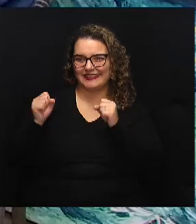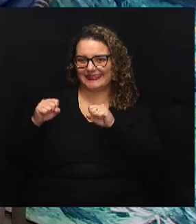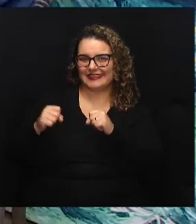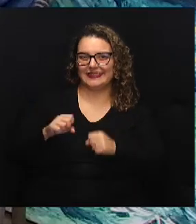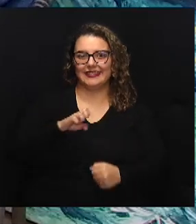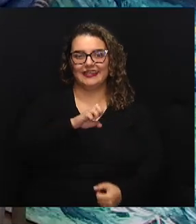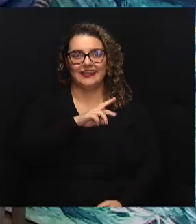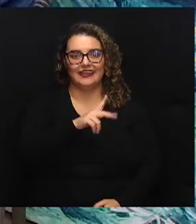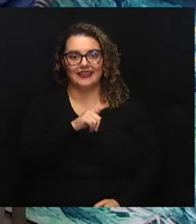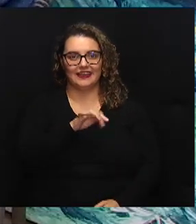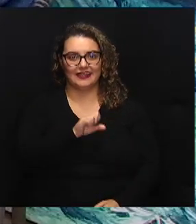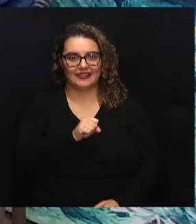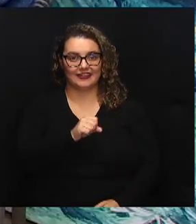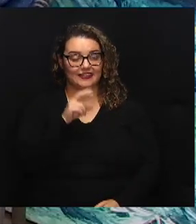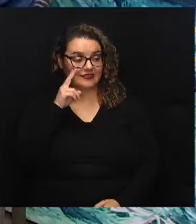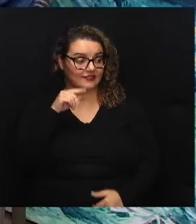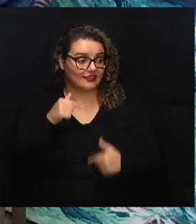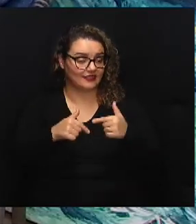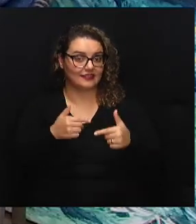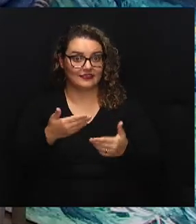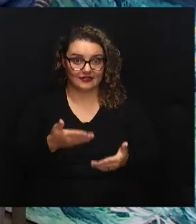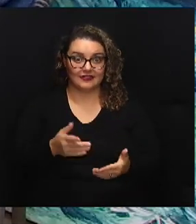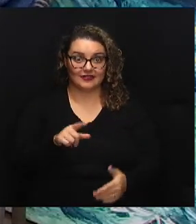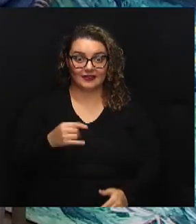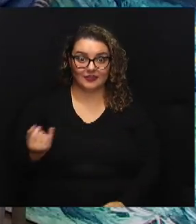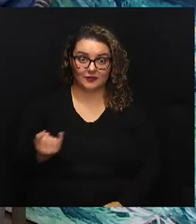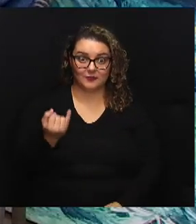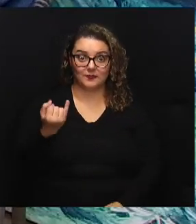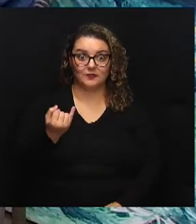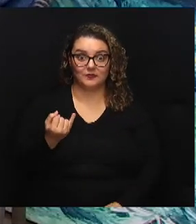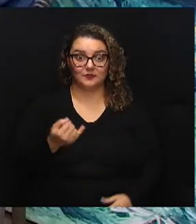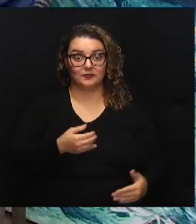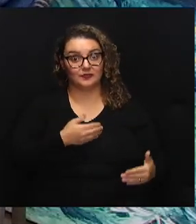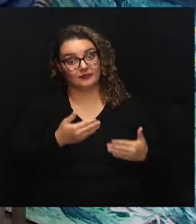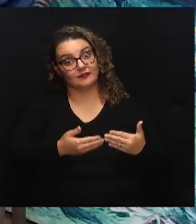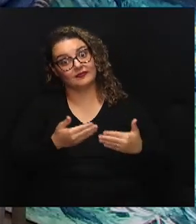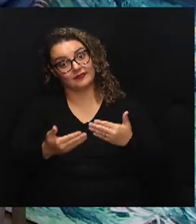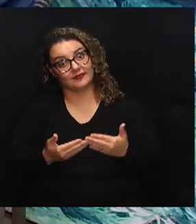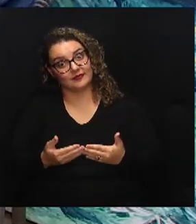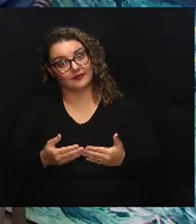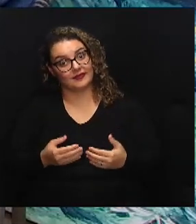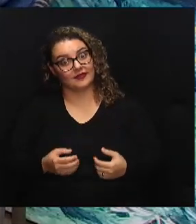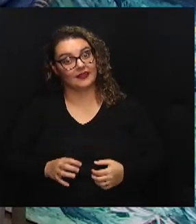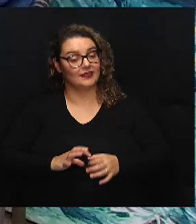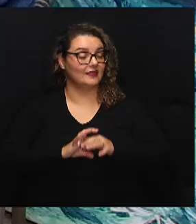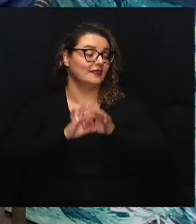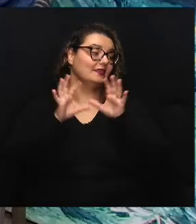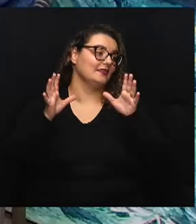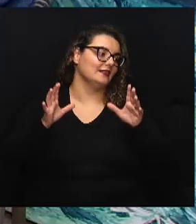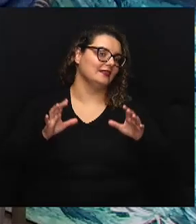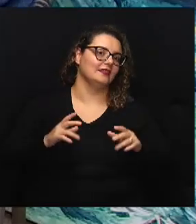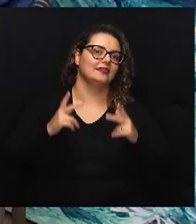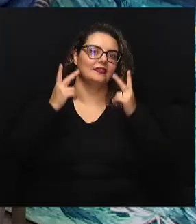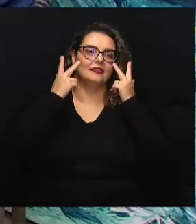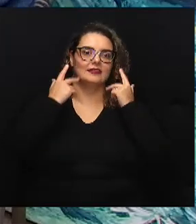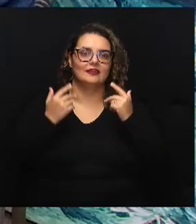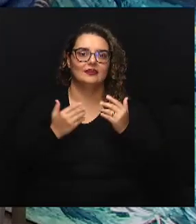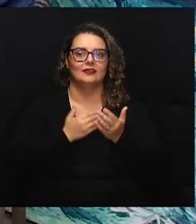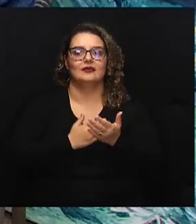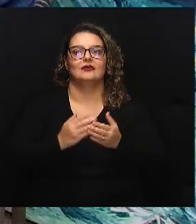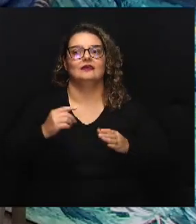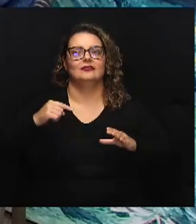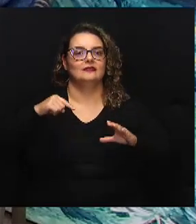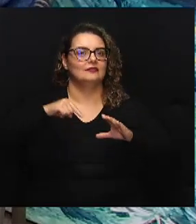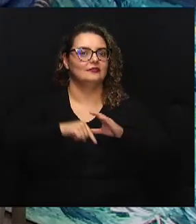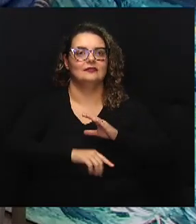dizem que ver você trabalhar também é muito interessante pelo seu processo espontâneo, né? Quando você começa, você mergulha